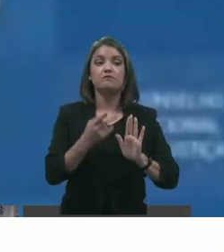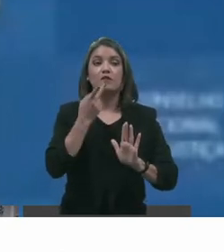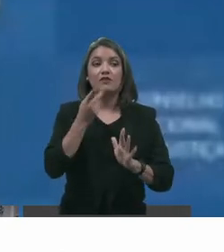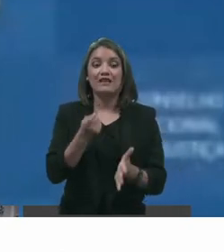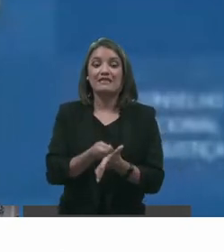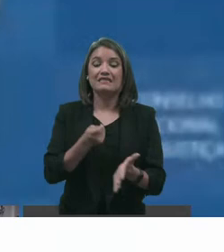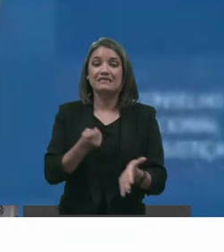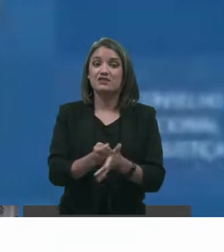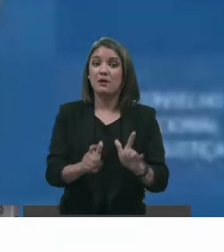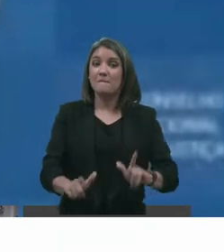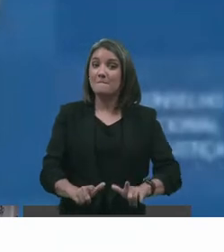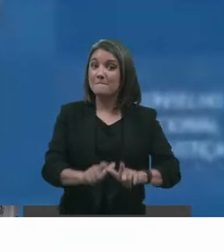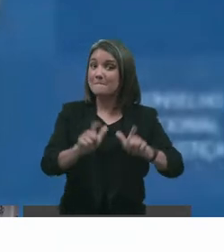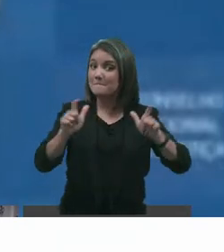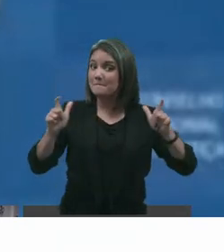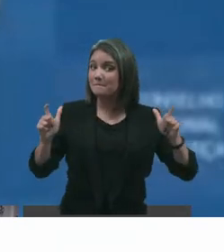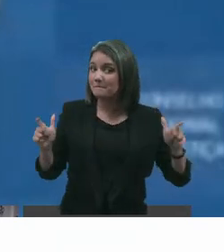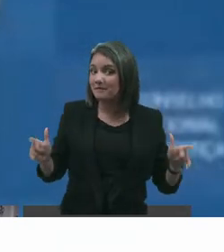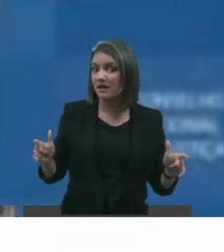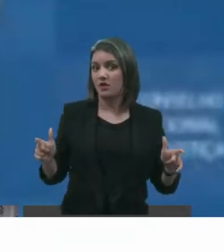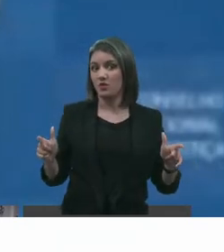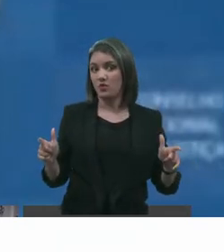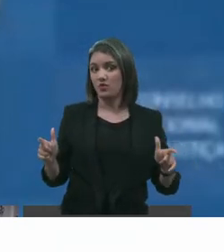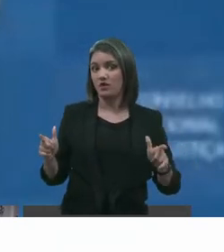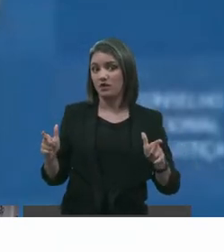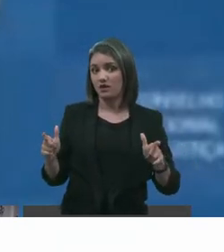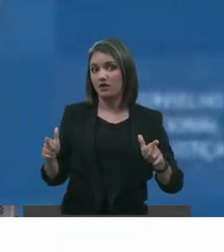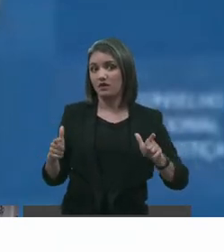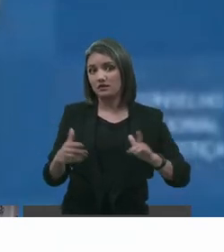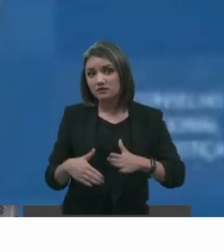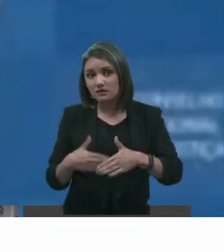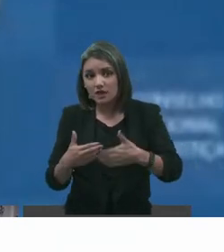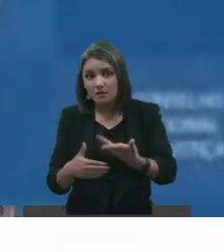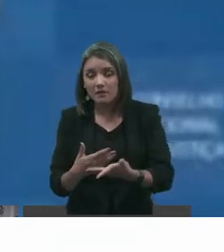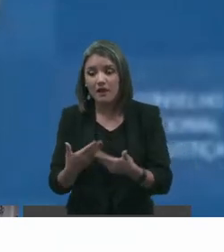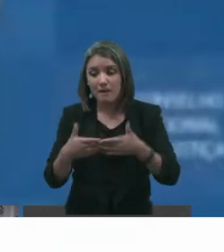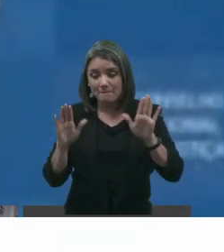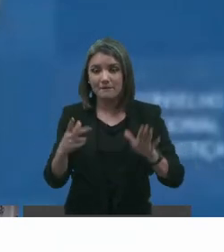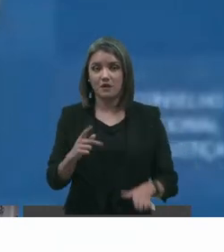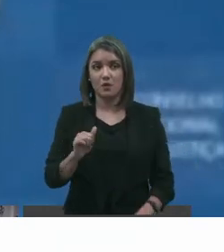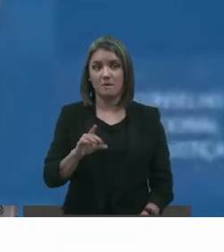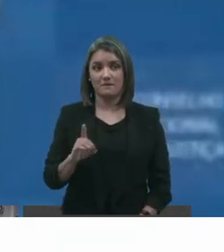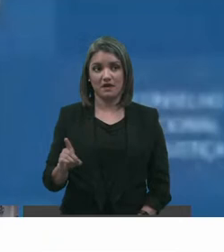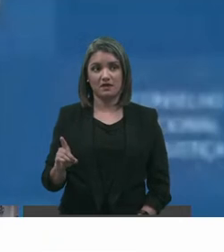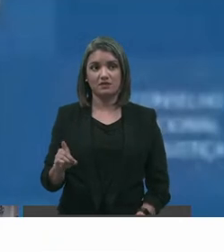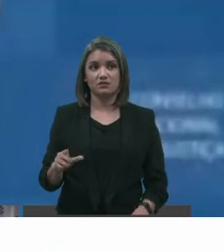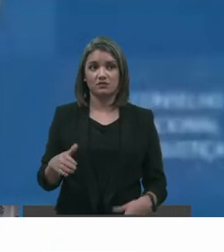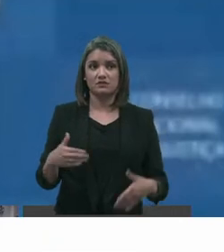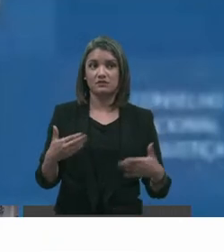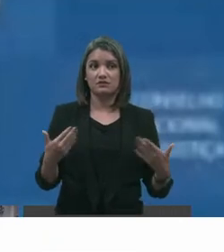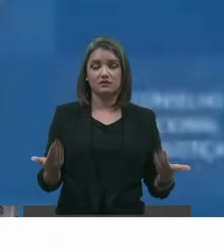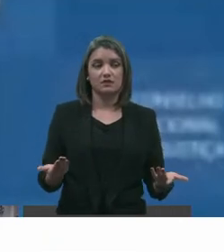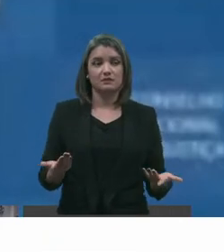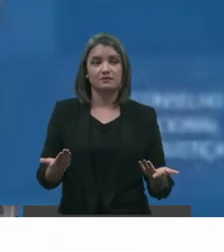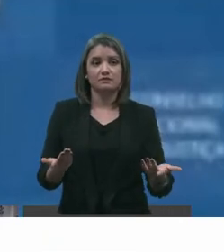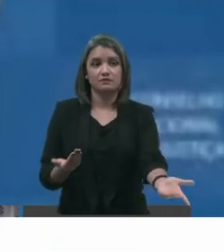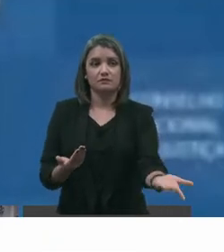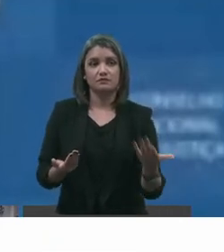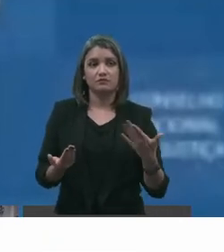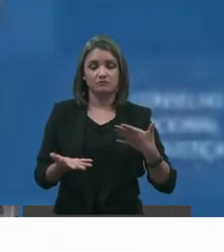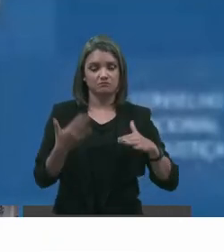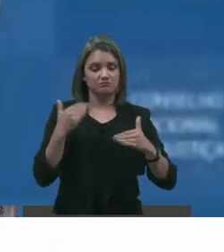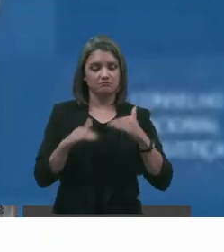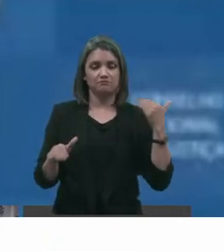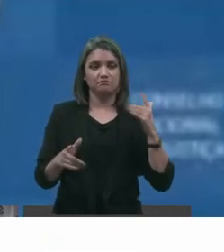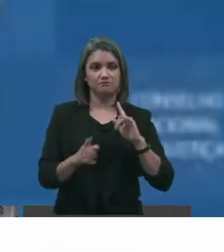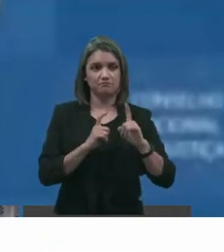maioria absoluta de seus membros para o processamento de feitos disciplinares, não se coaduna com os princípios regentes da administração